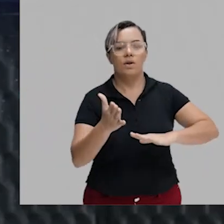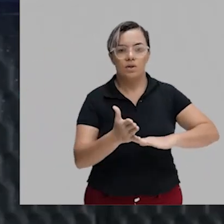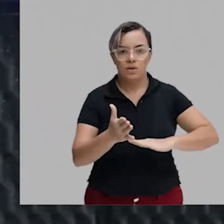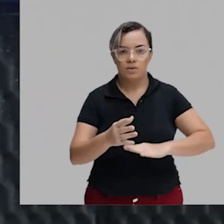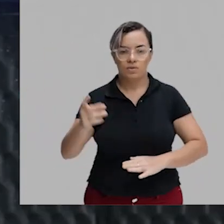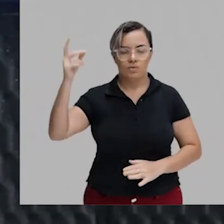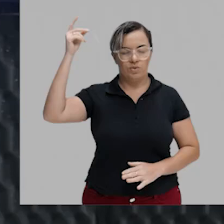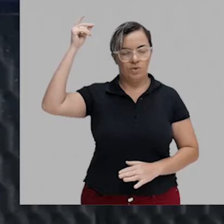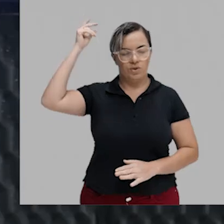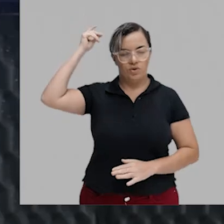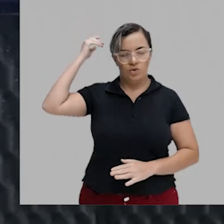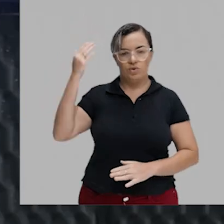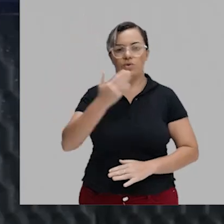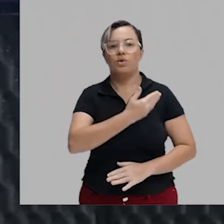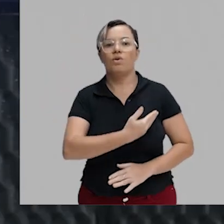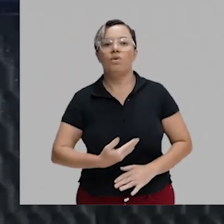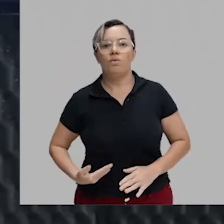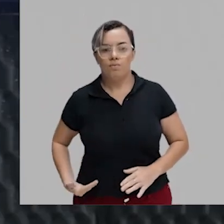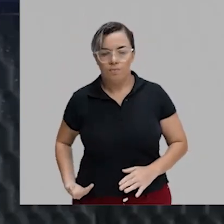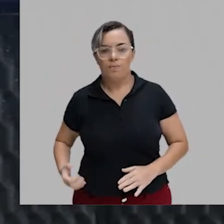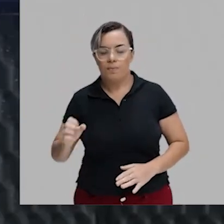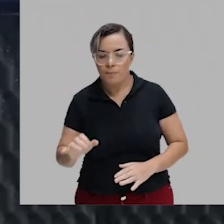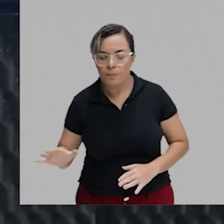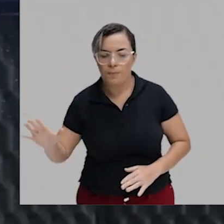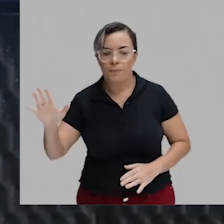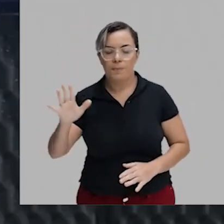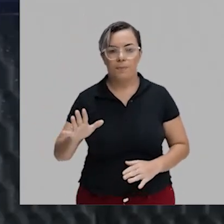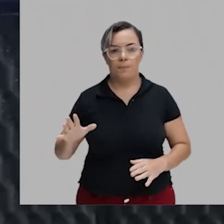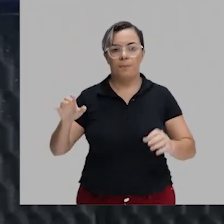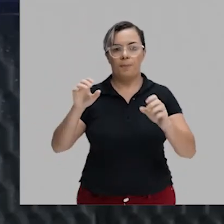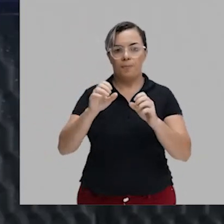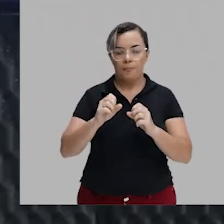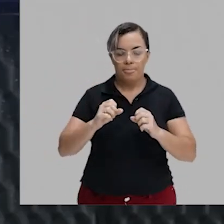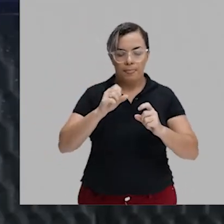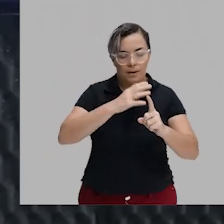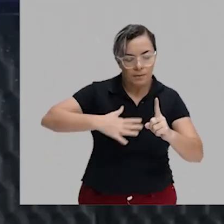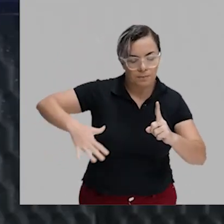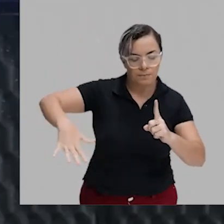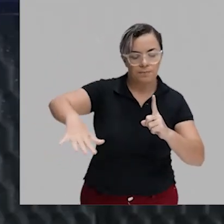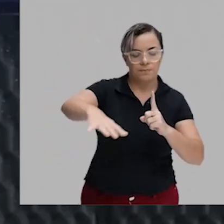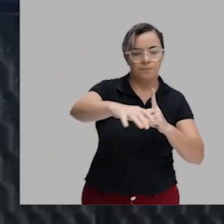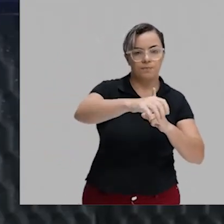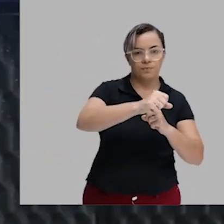antigo regime, nós teremos uma sociedade estamental,